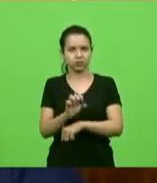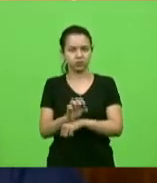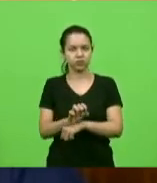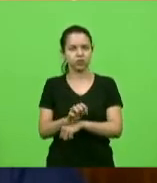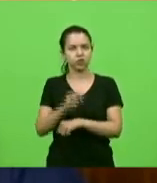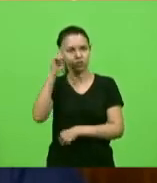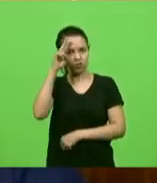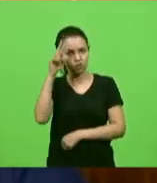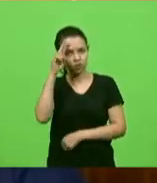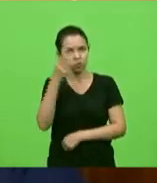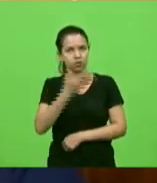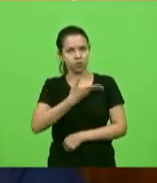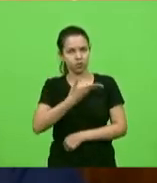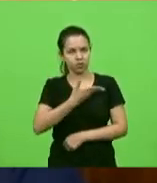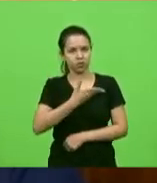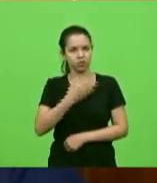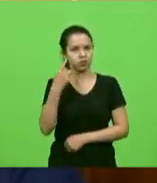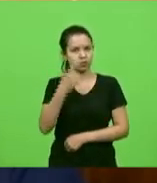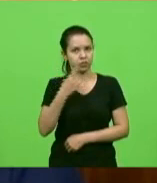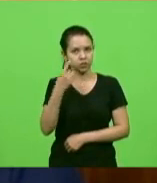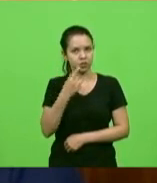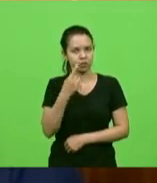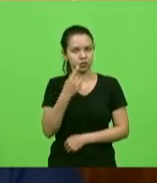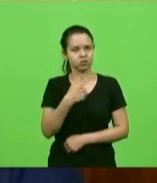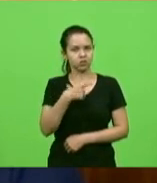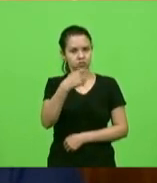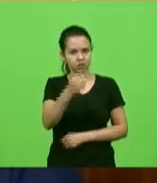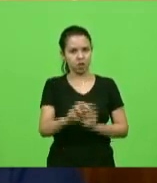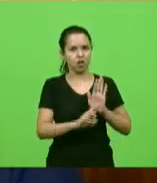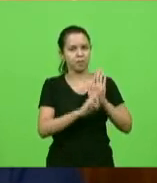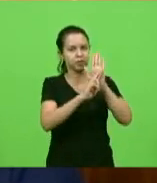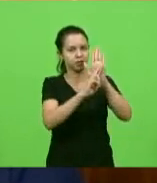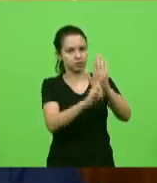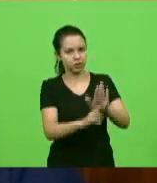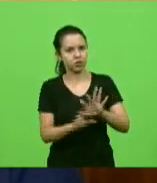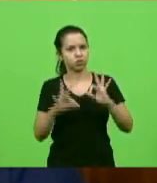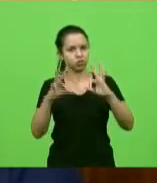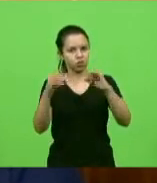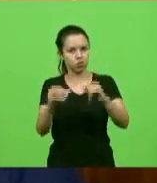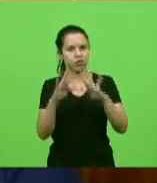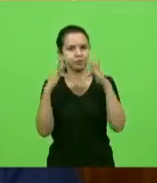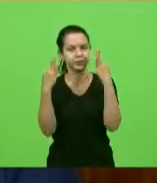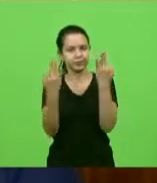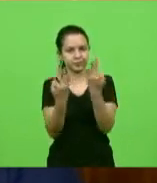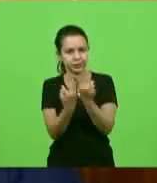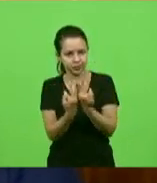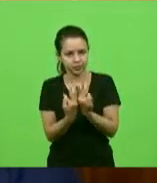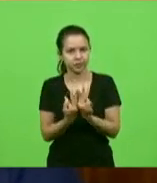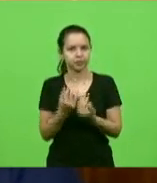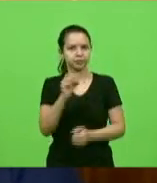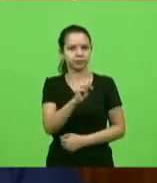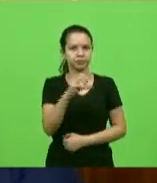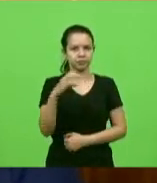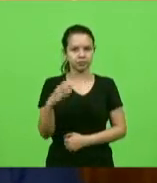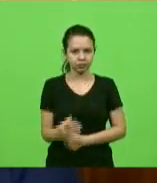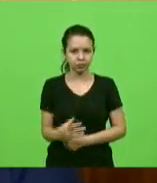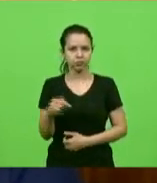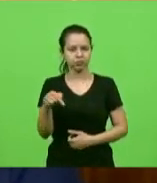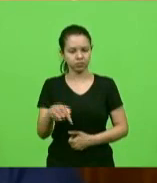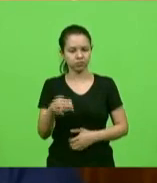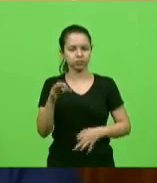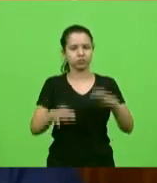deputados me deram a nobre oportunidade de representar todas as famílias catarinenses nesse julgamento. Com